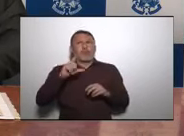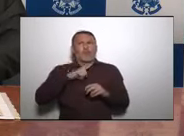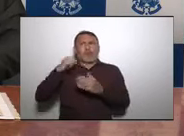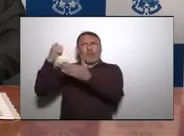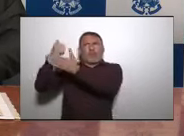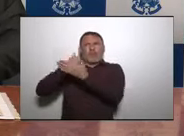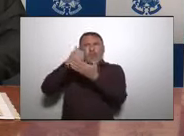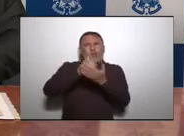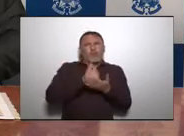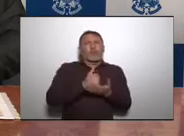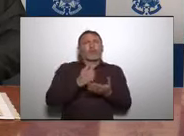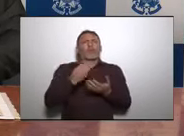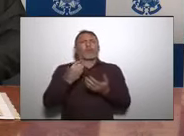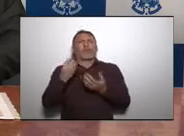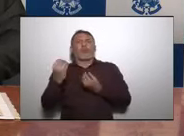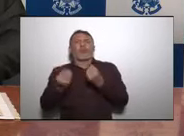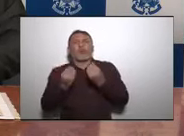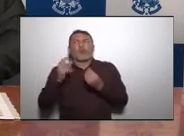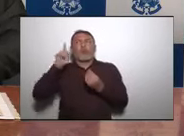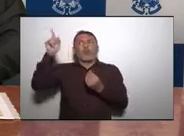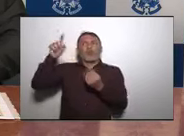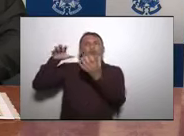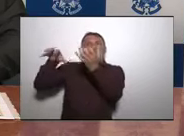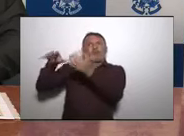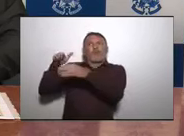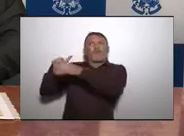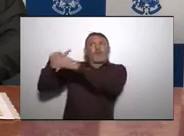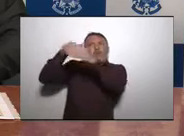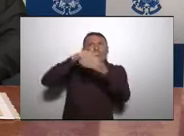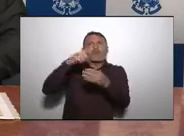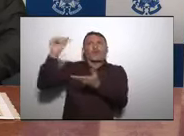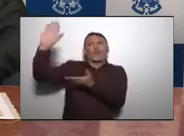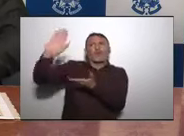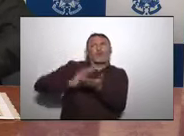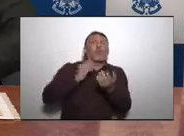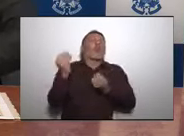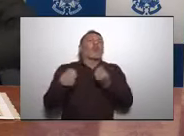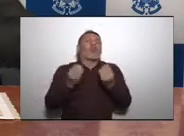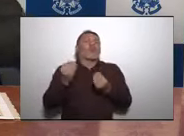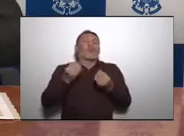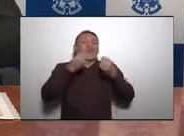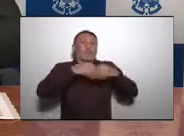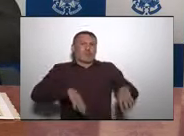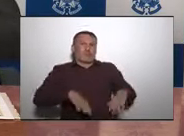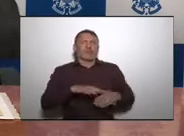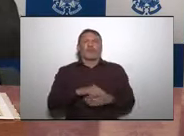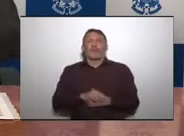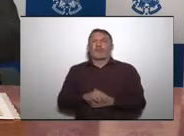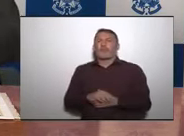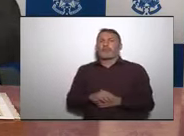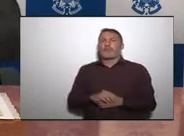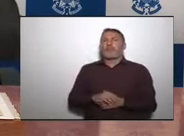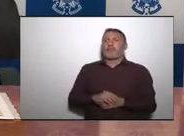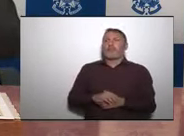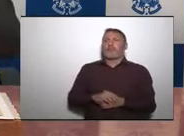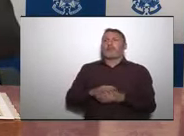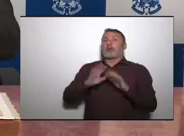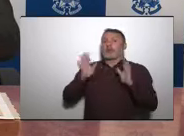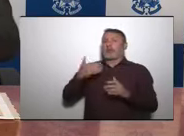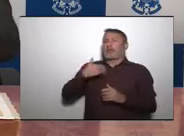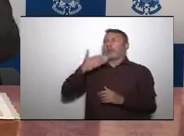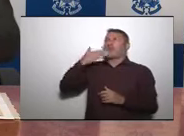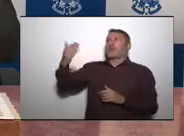ajuda dos estados propostos pela Câmara dos Deputados Federais. Olha, Silmara, nós de fato conseguimos no Supremo Tribunal Federal, o ministro